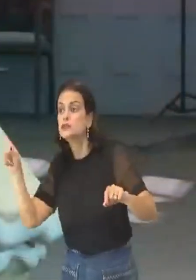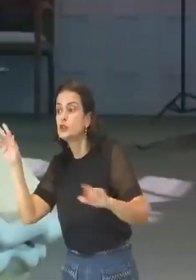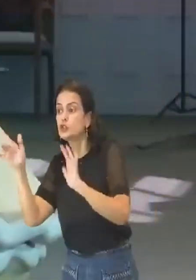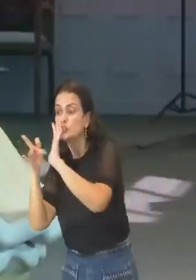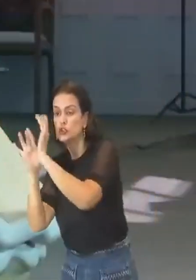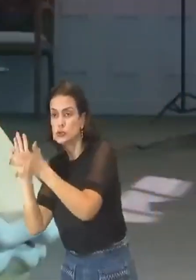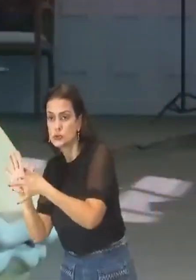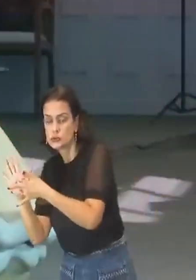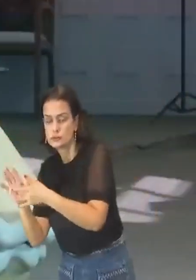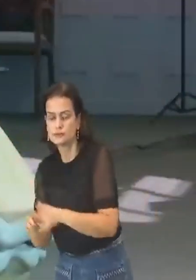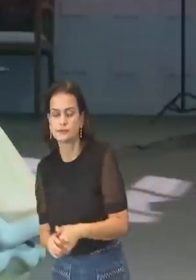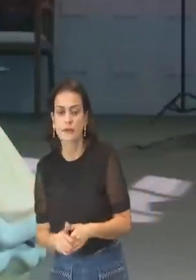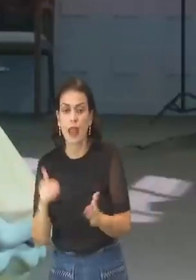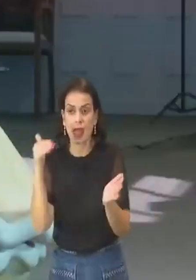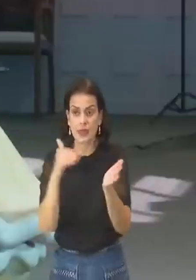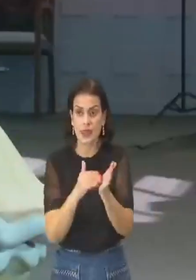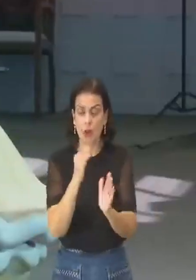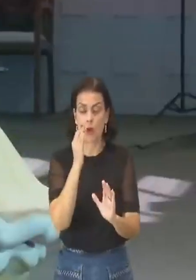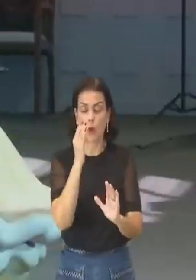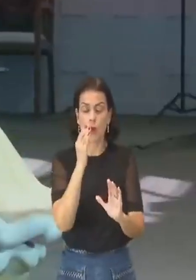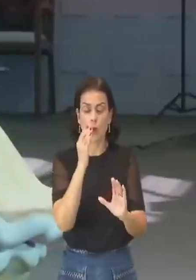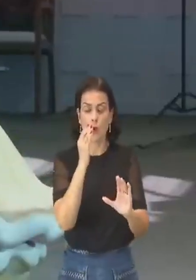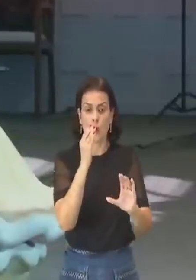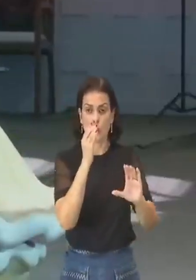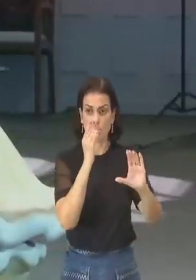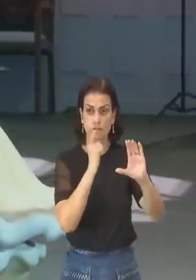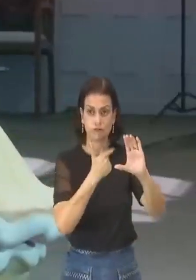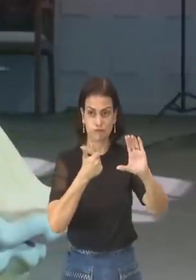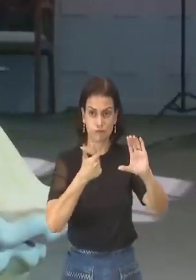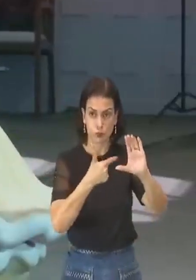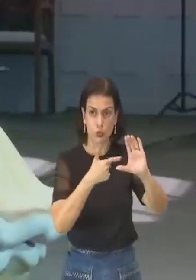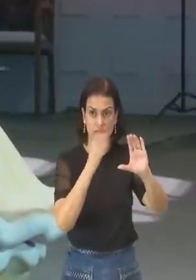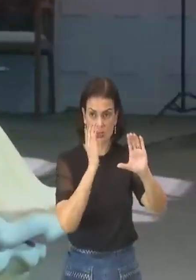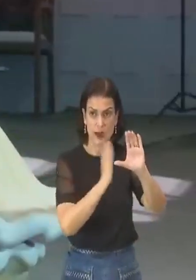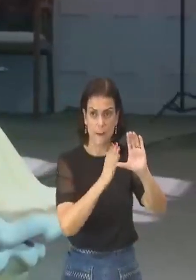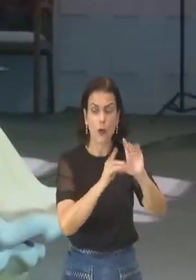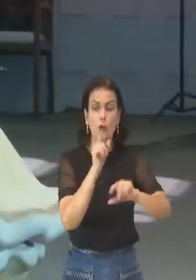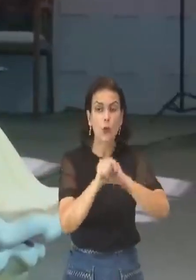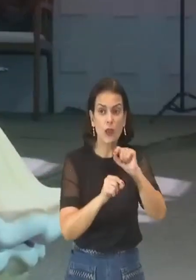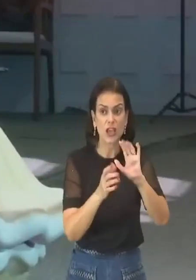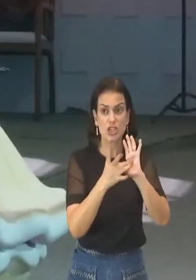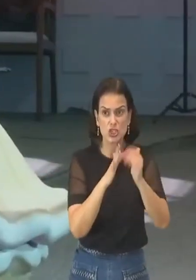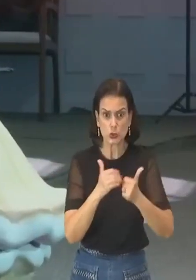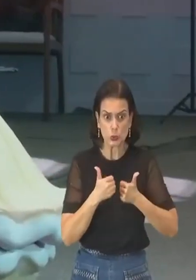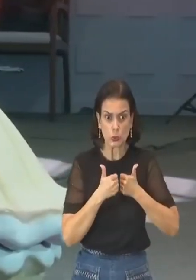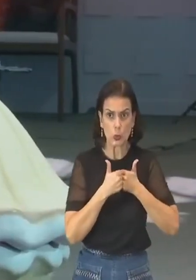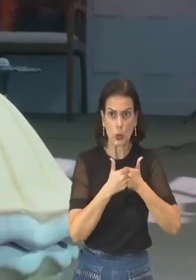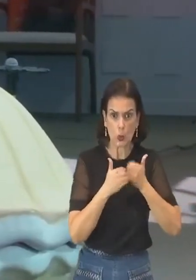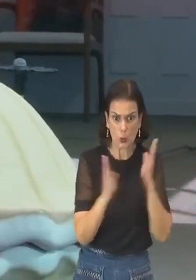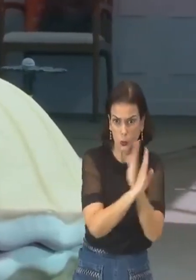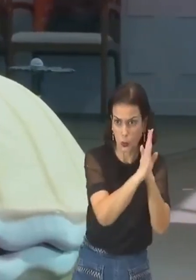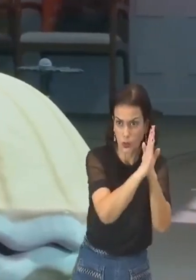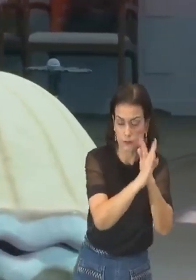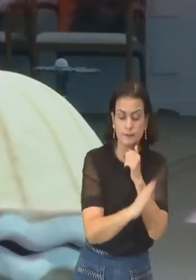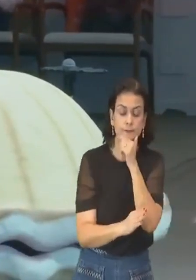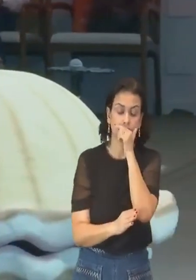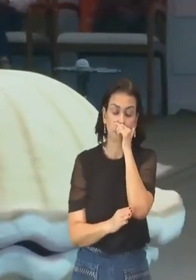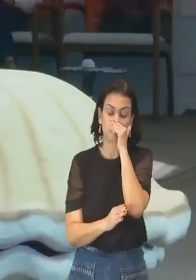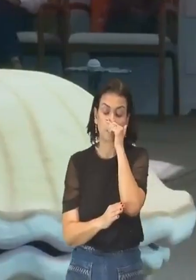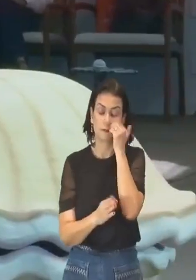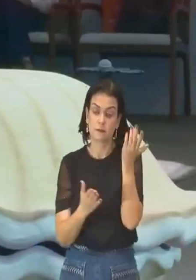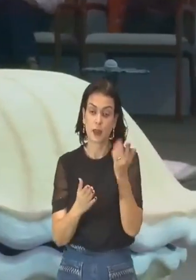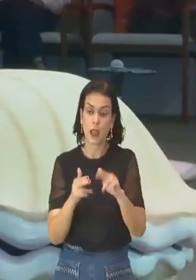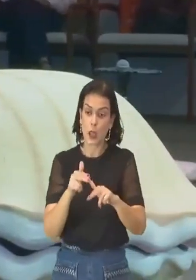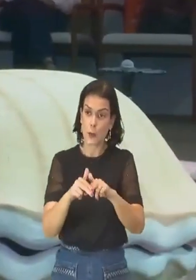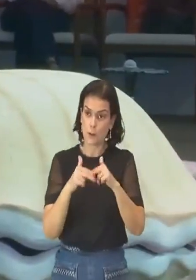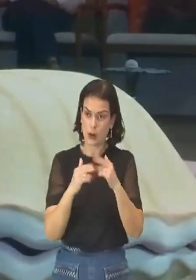Até o capítulo 12, então, Jesus começou a ser muito perseguido. E por